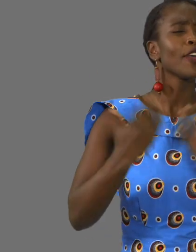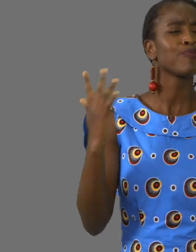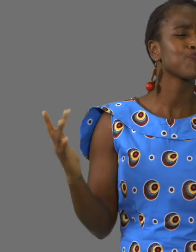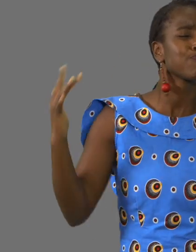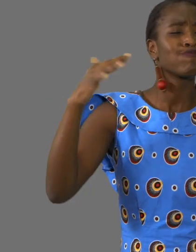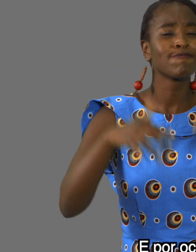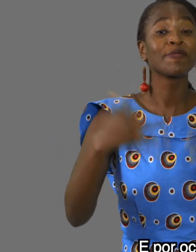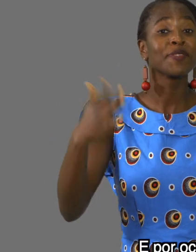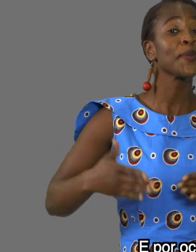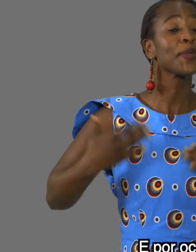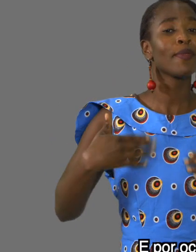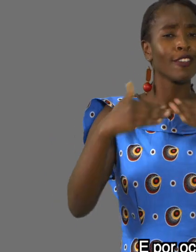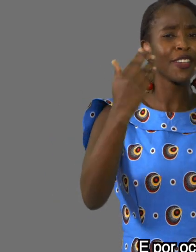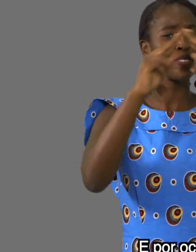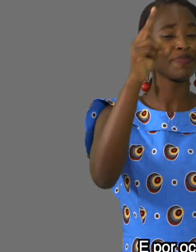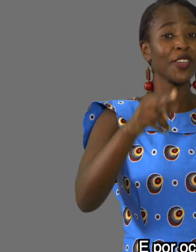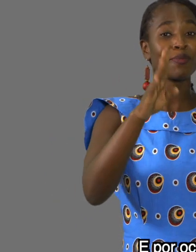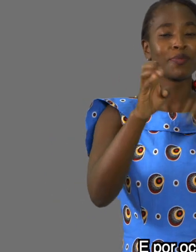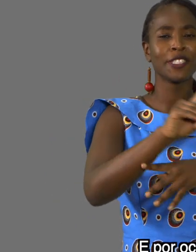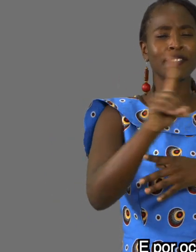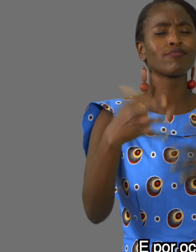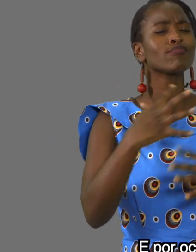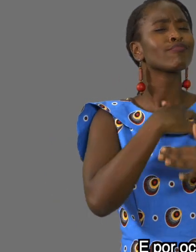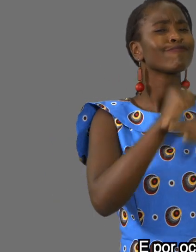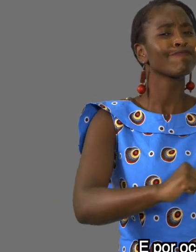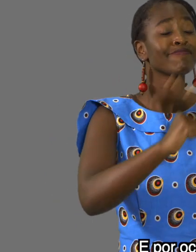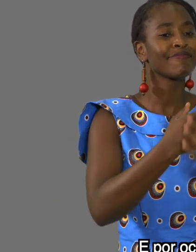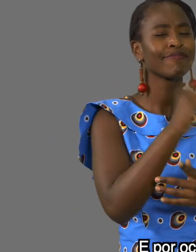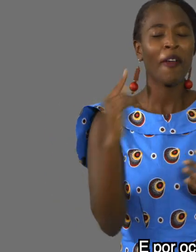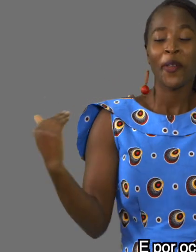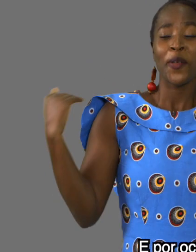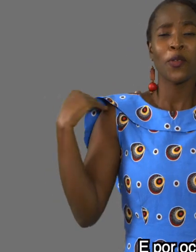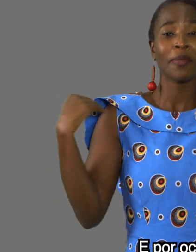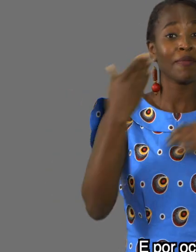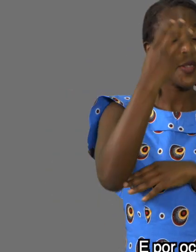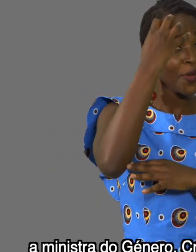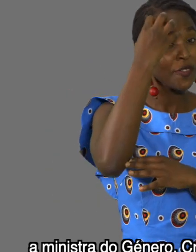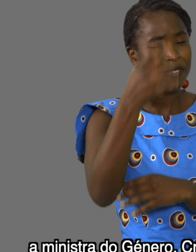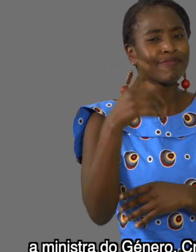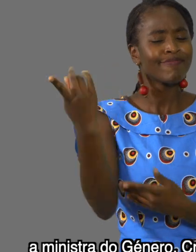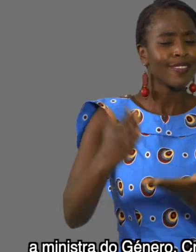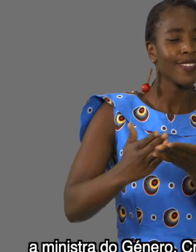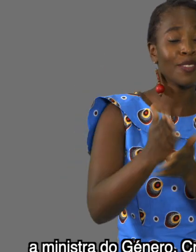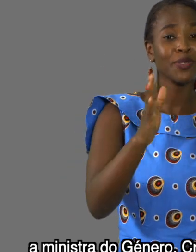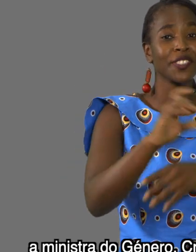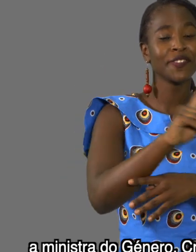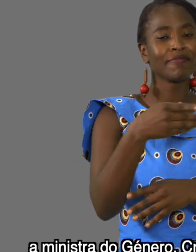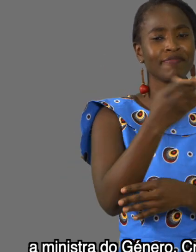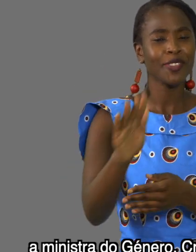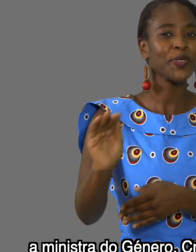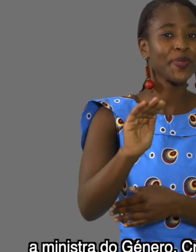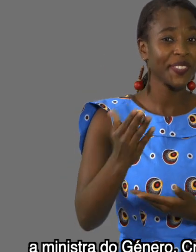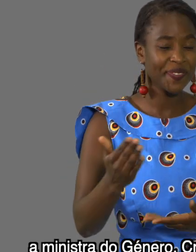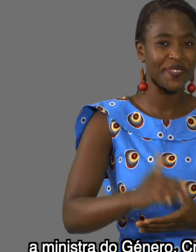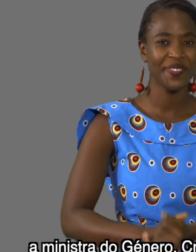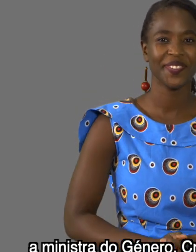com deficiência. E por ocasião da celebração do Dia Internacional da Pessoa com Deficiência a ministra do Gênero